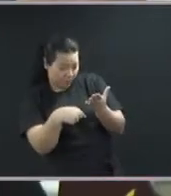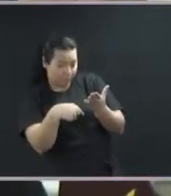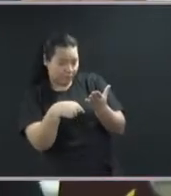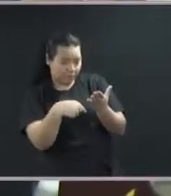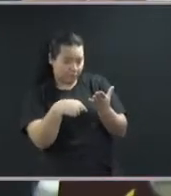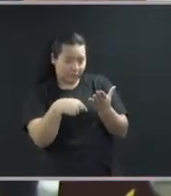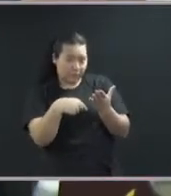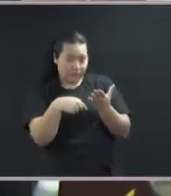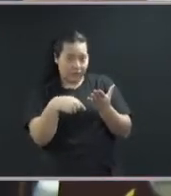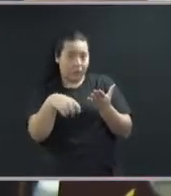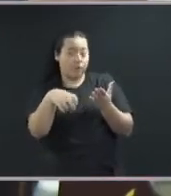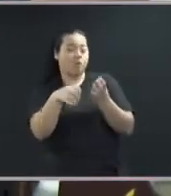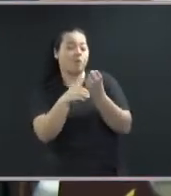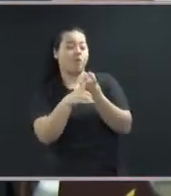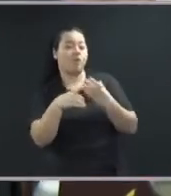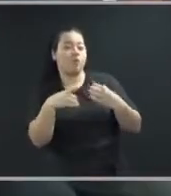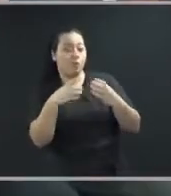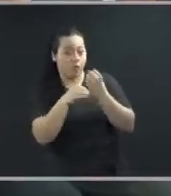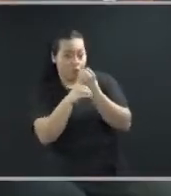de trincheira.